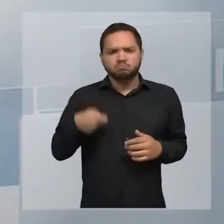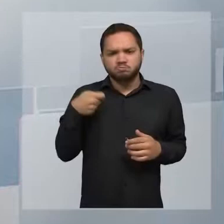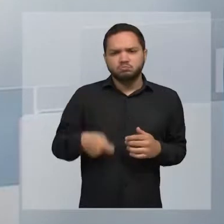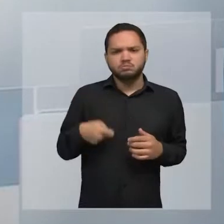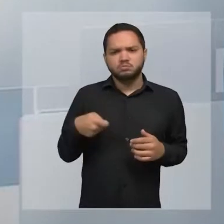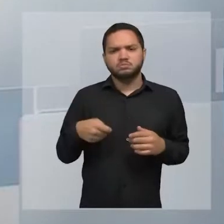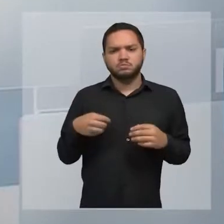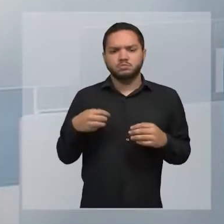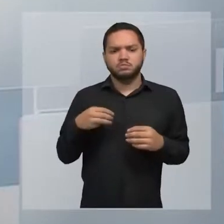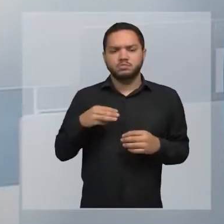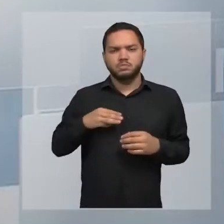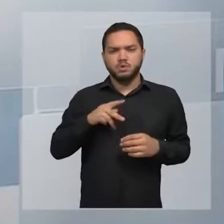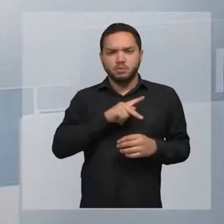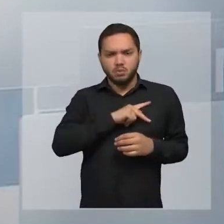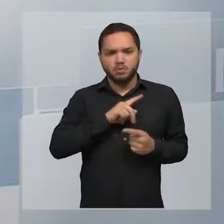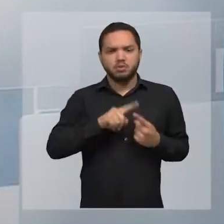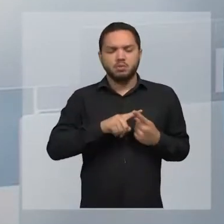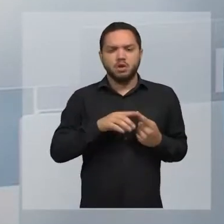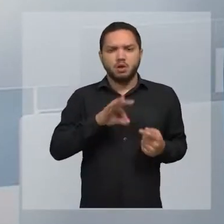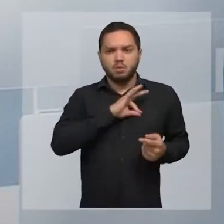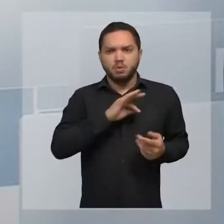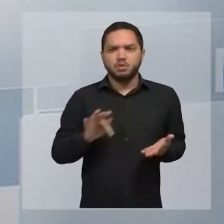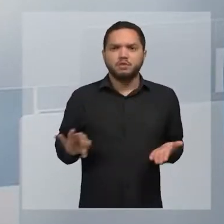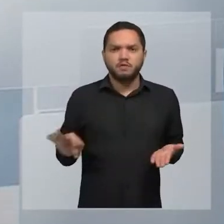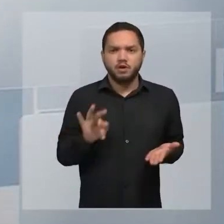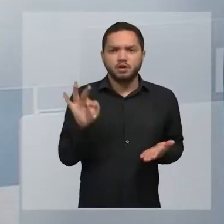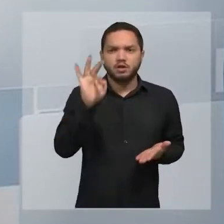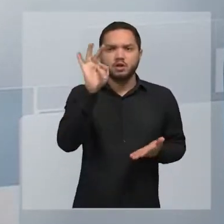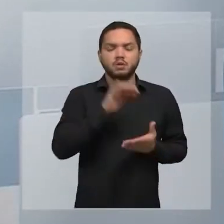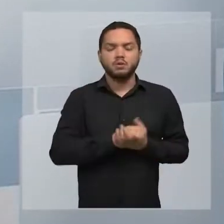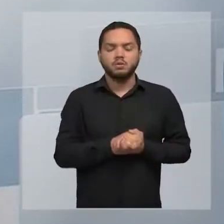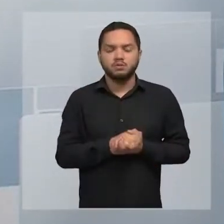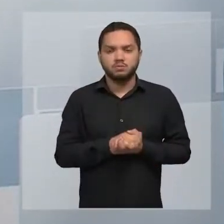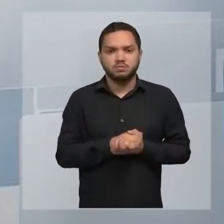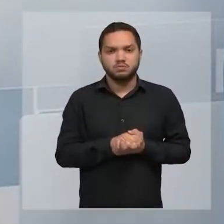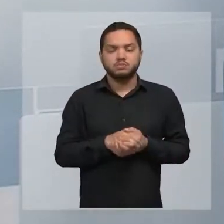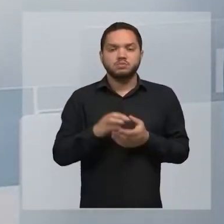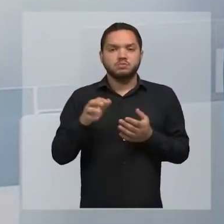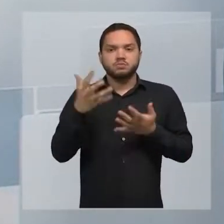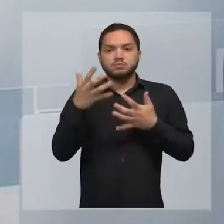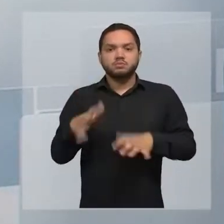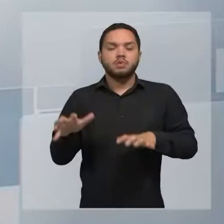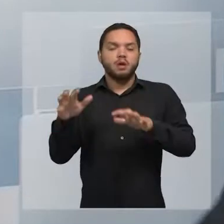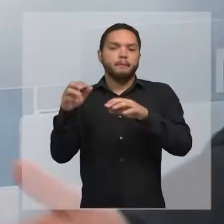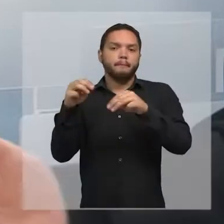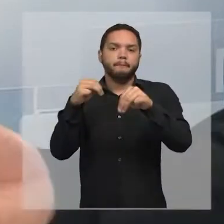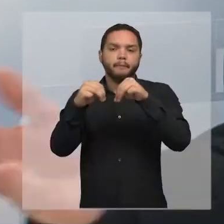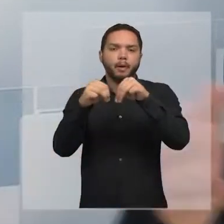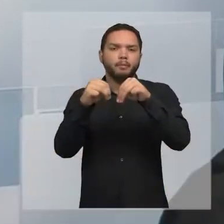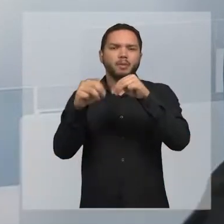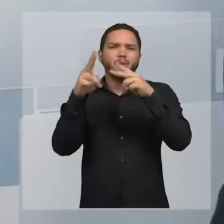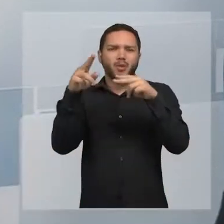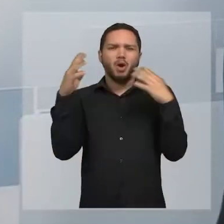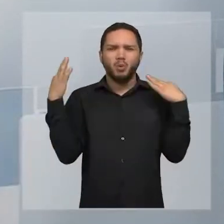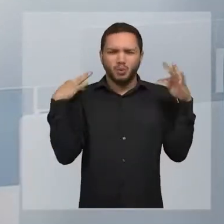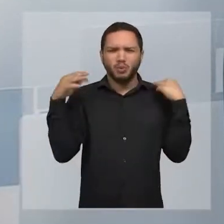rigor perante o Ministério Público e a Polícia Federal para que não caia em problemas como o do